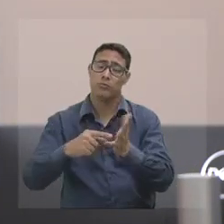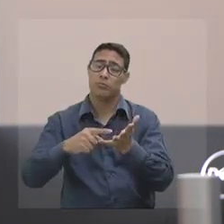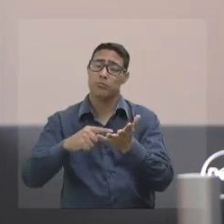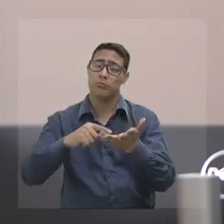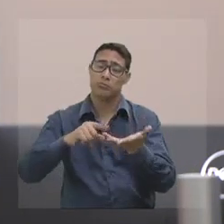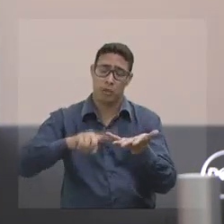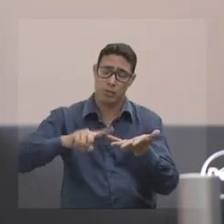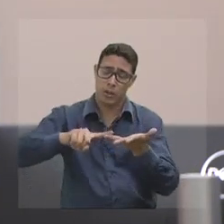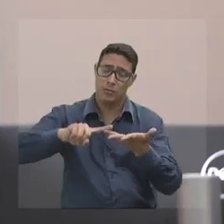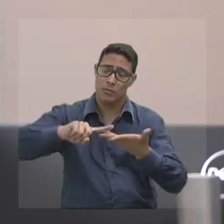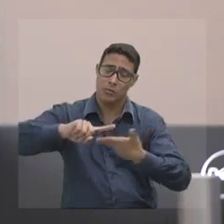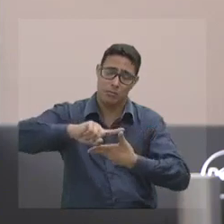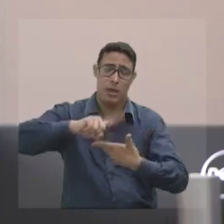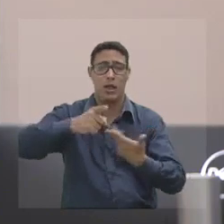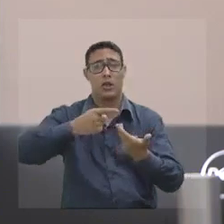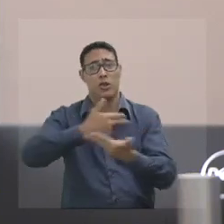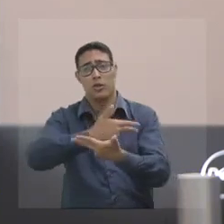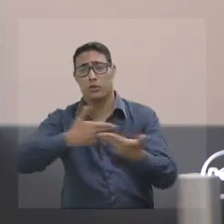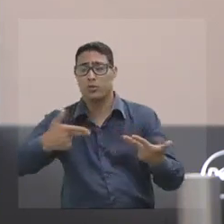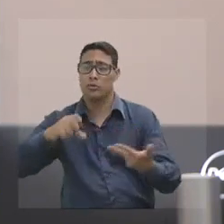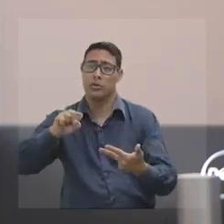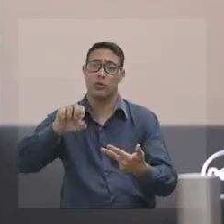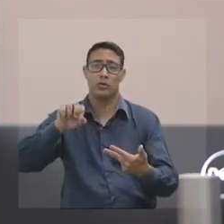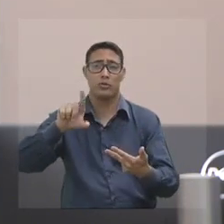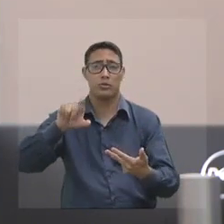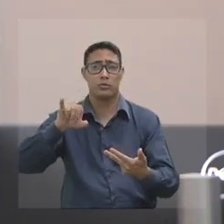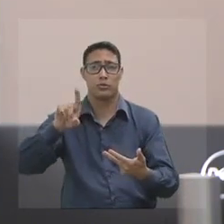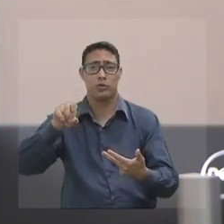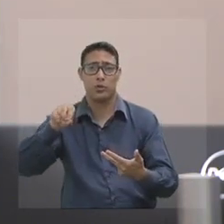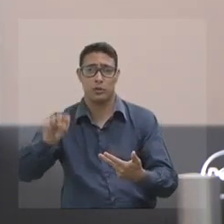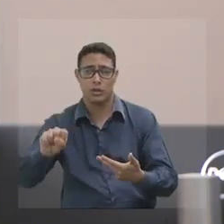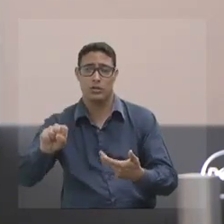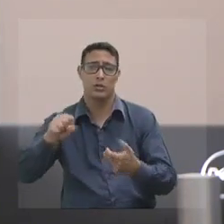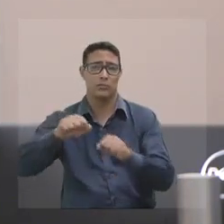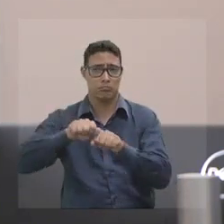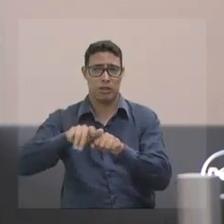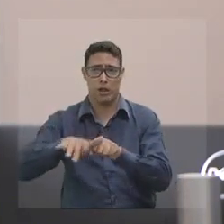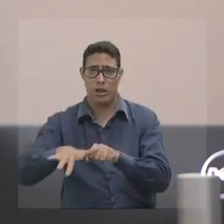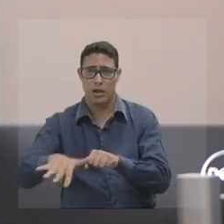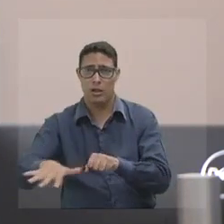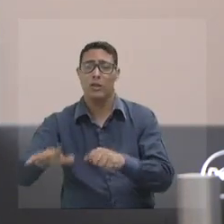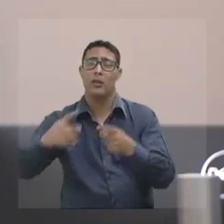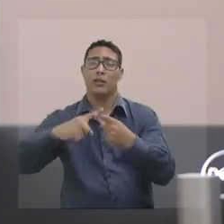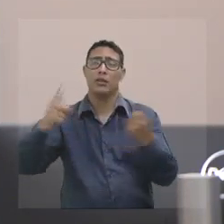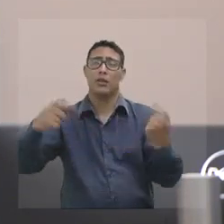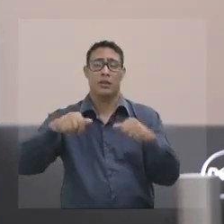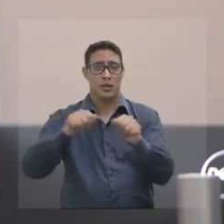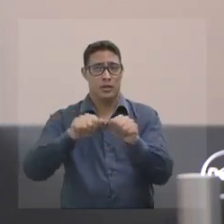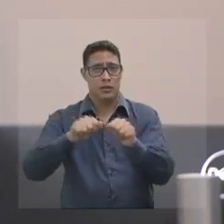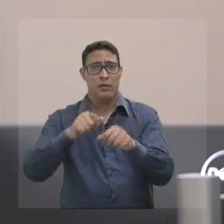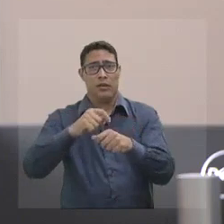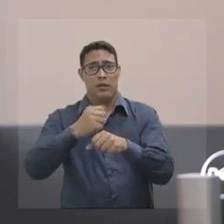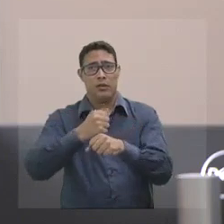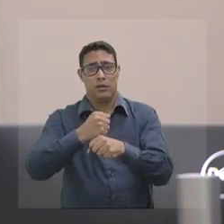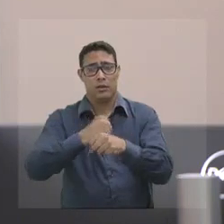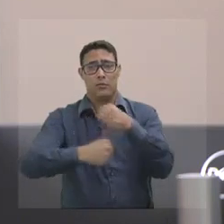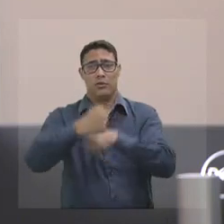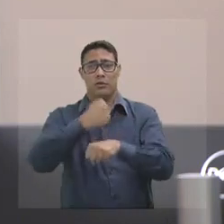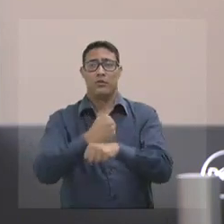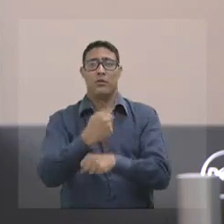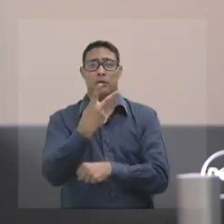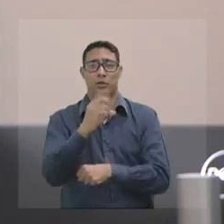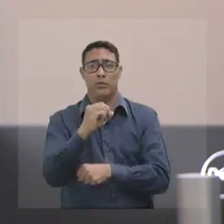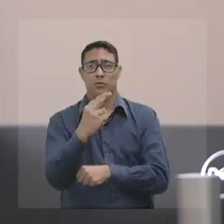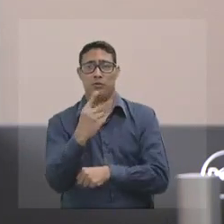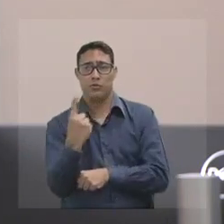com fortalecimento da coleta seletiva com os municípios fizemos no ano passado em 2021 alguns